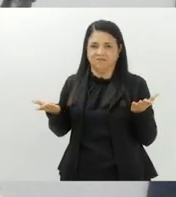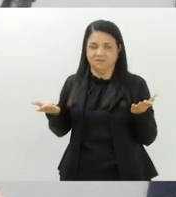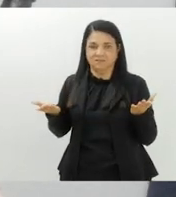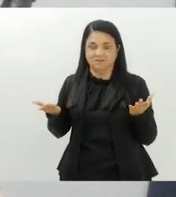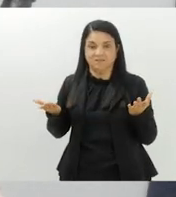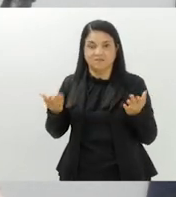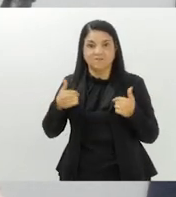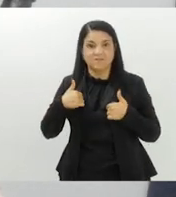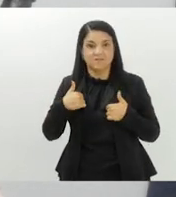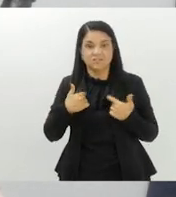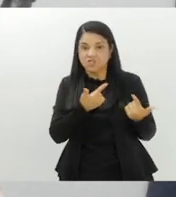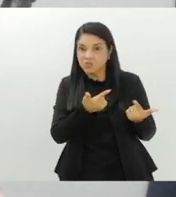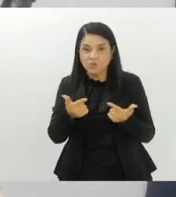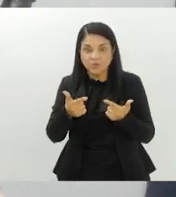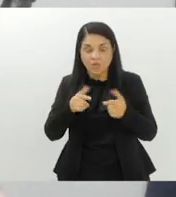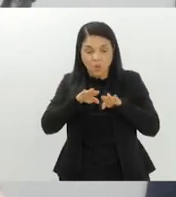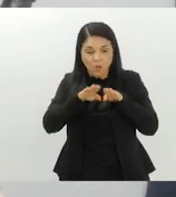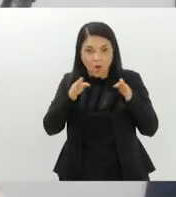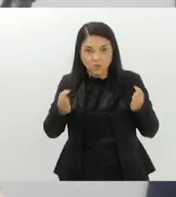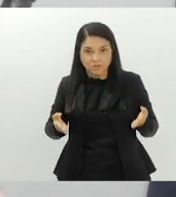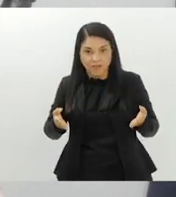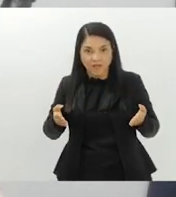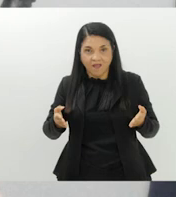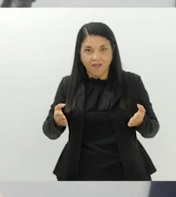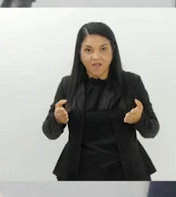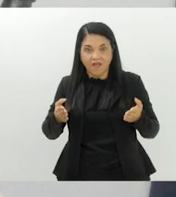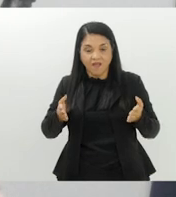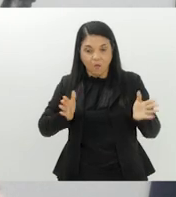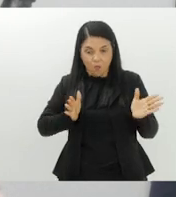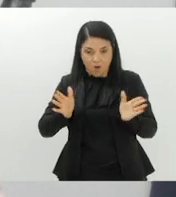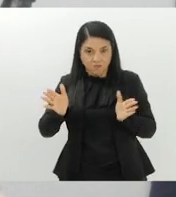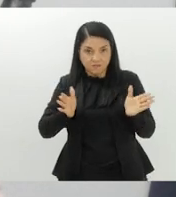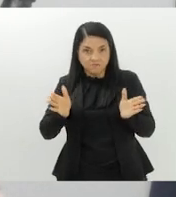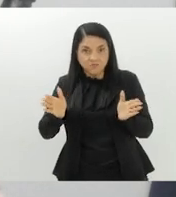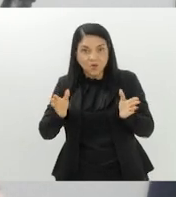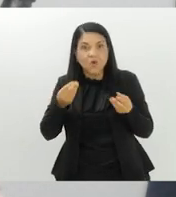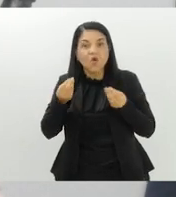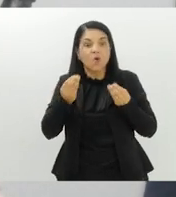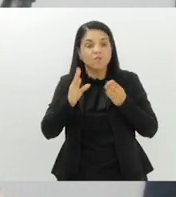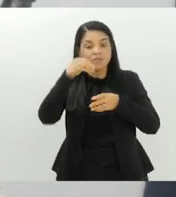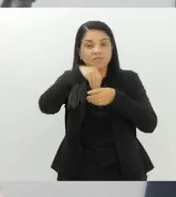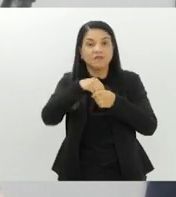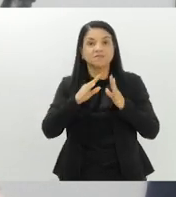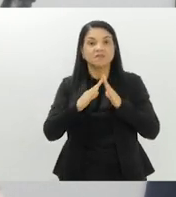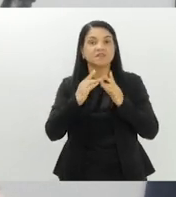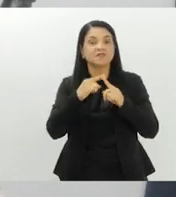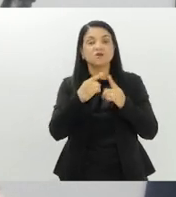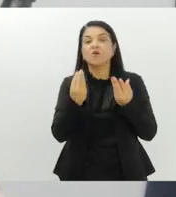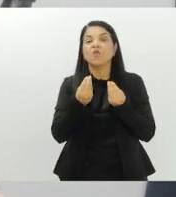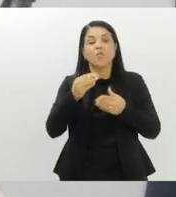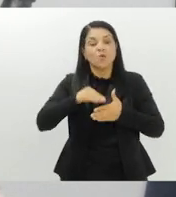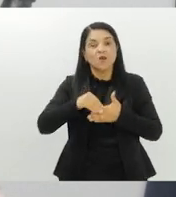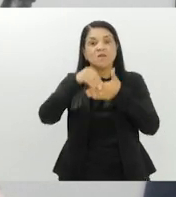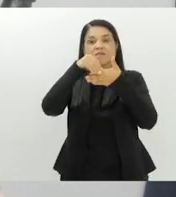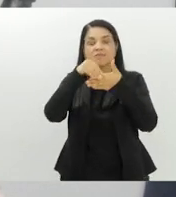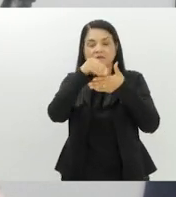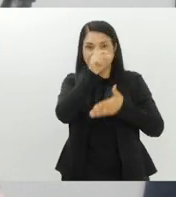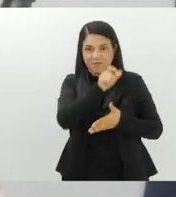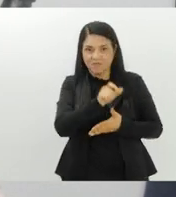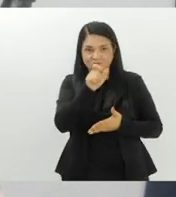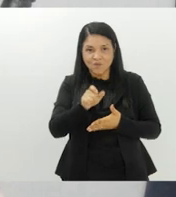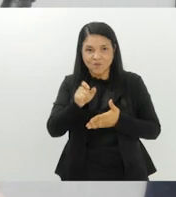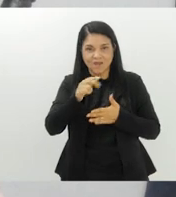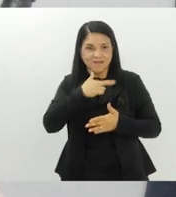Se a gente não tem um altar acessível, obrigado, como é que a gente vai ter um líder religioso